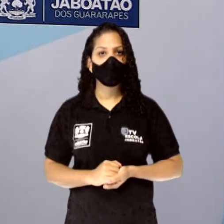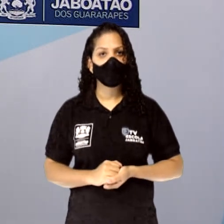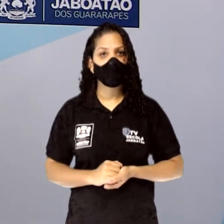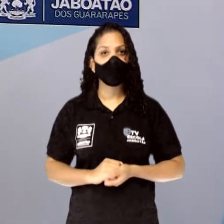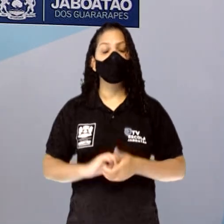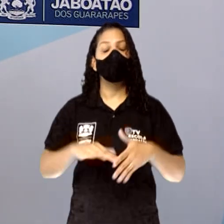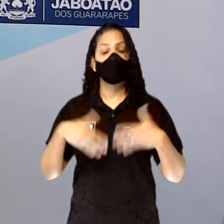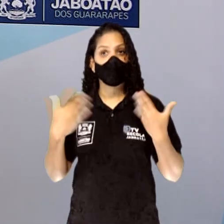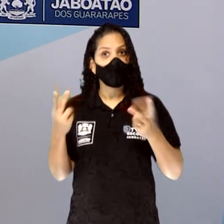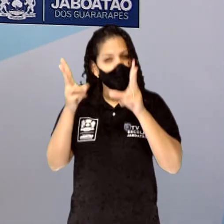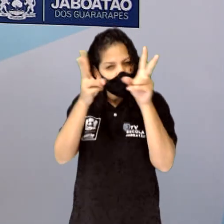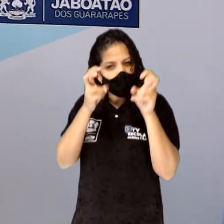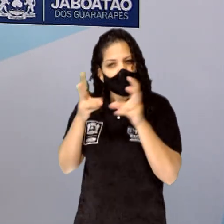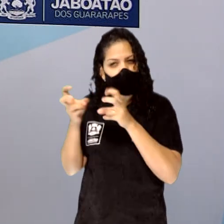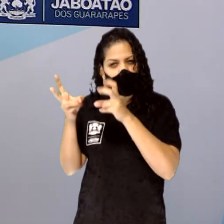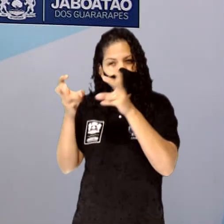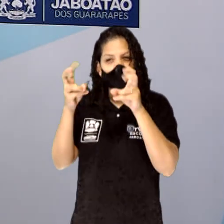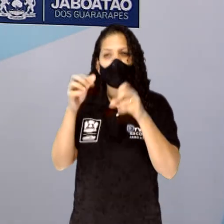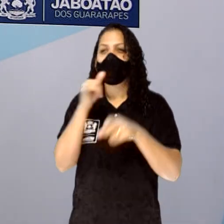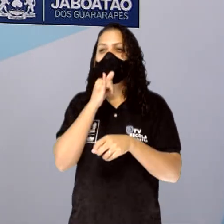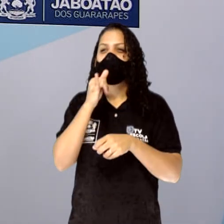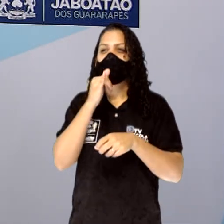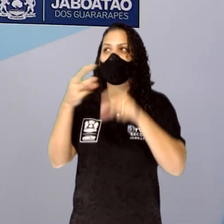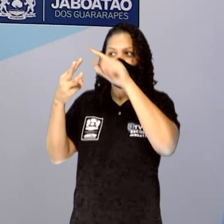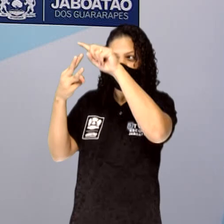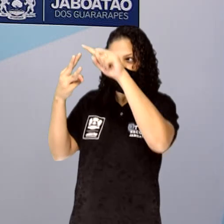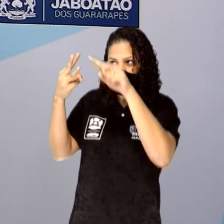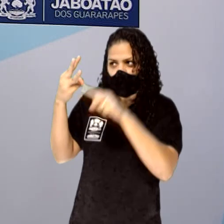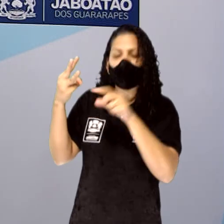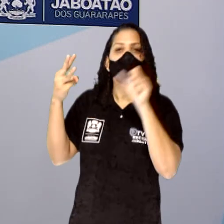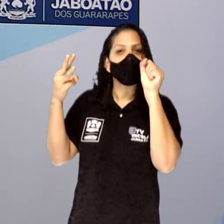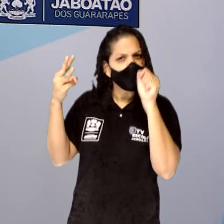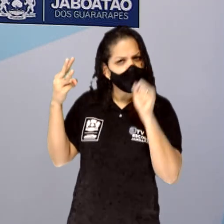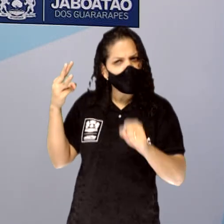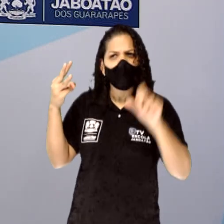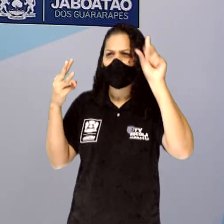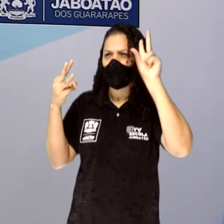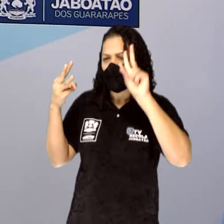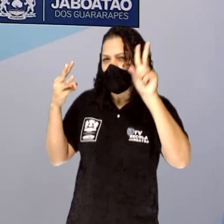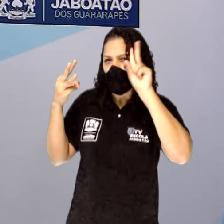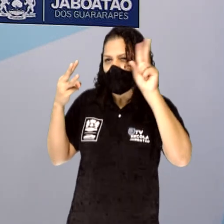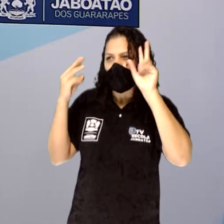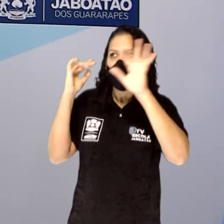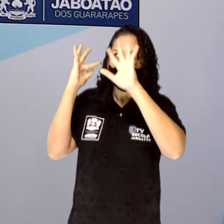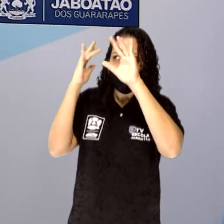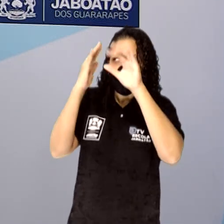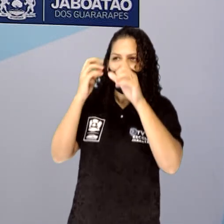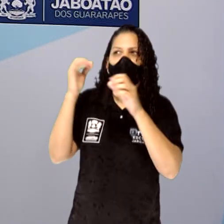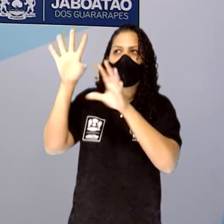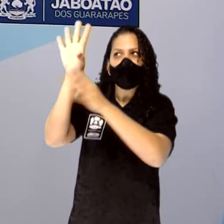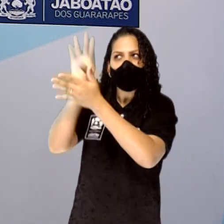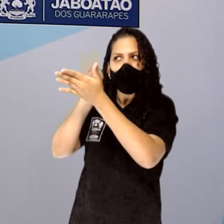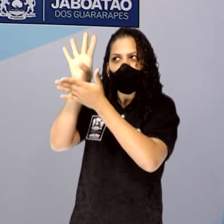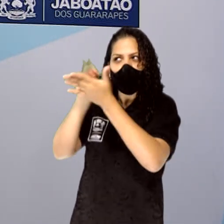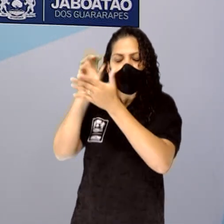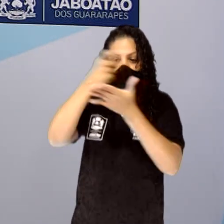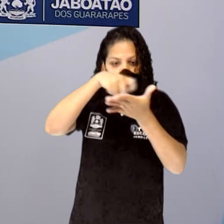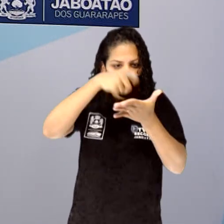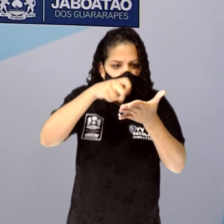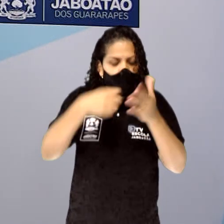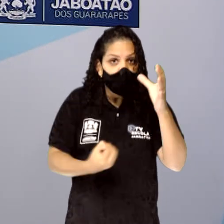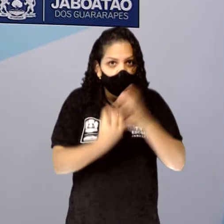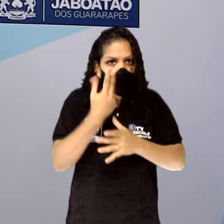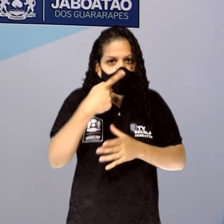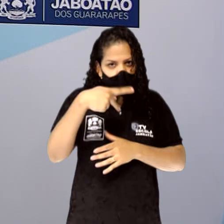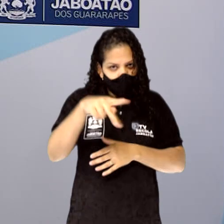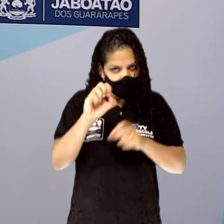from Colombia. Então percebam que esses exemplos daí vocês podem relembrar na hora de fazer o desafio